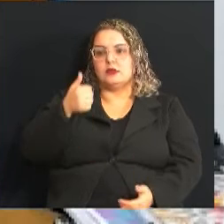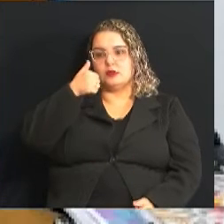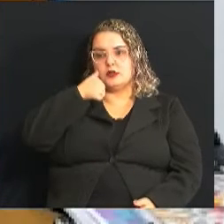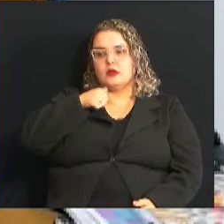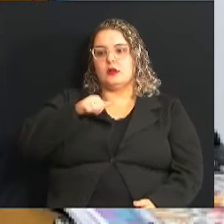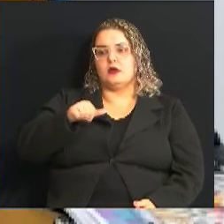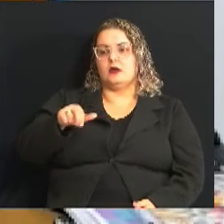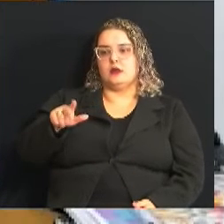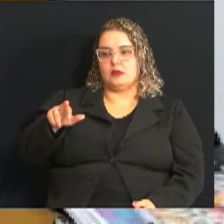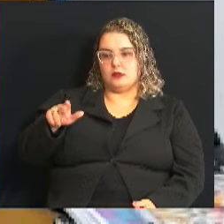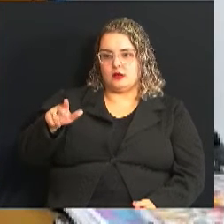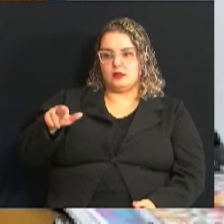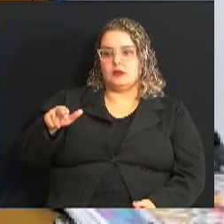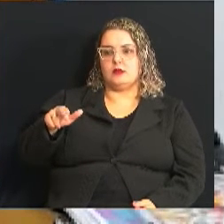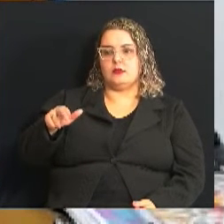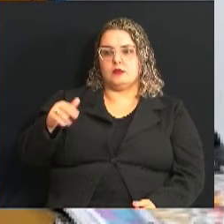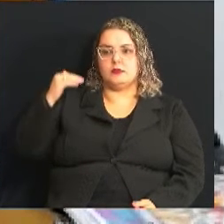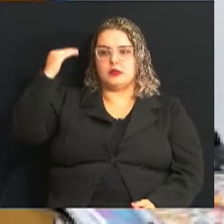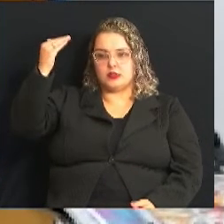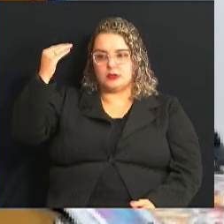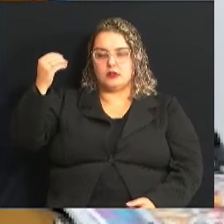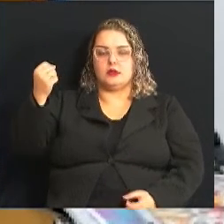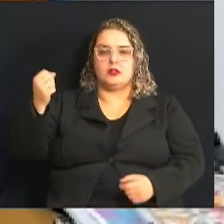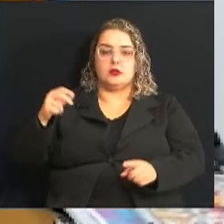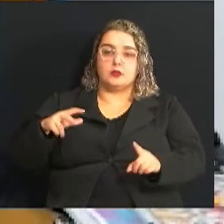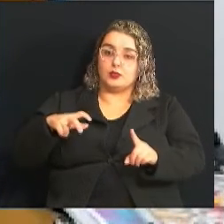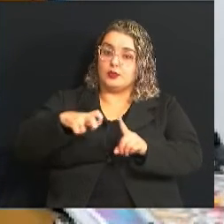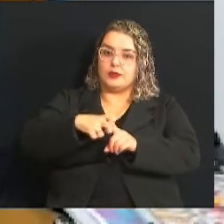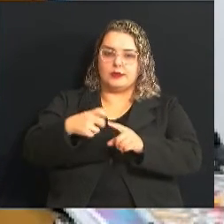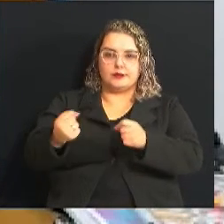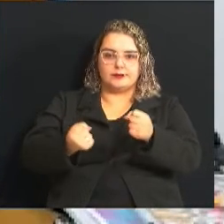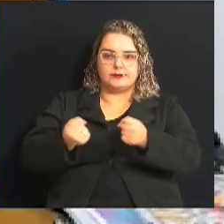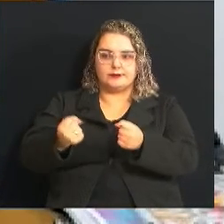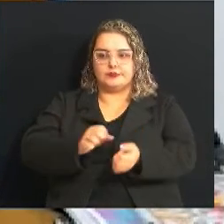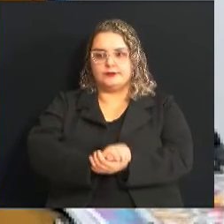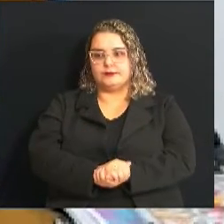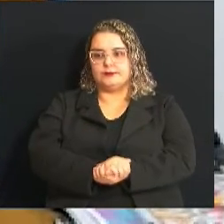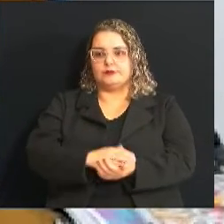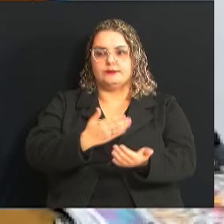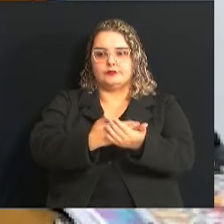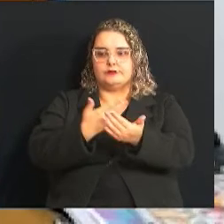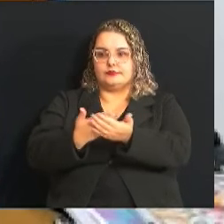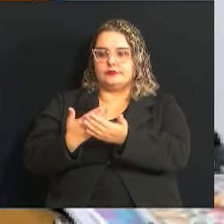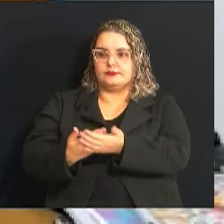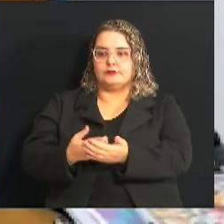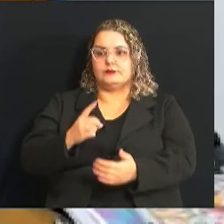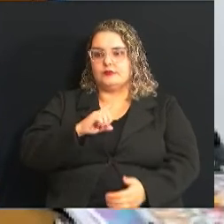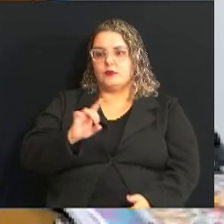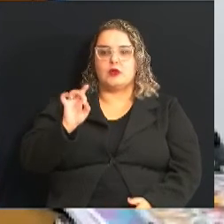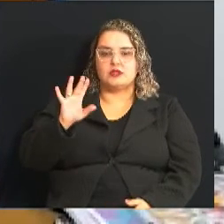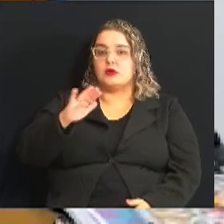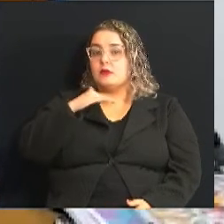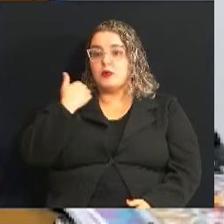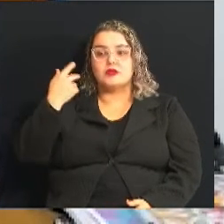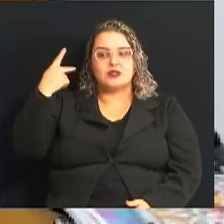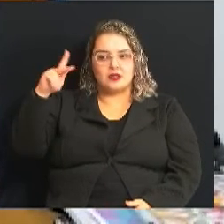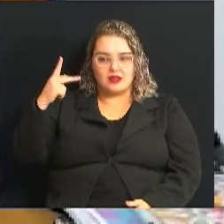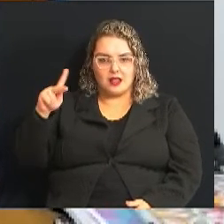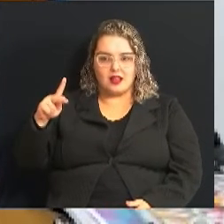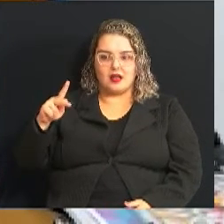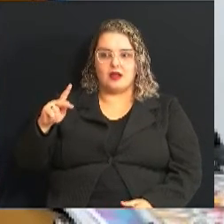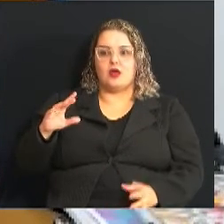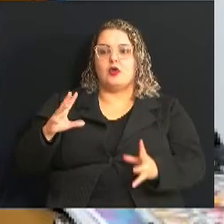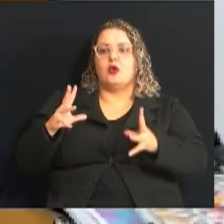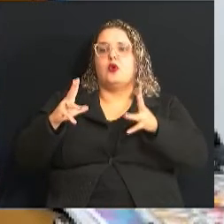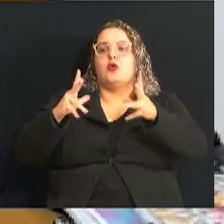velha em um acidente de carro, e quando eu fui estudar sobre isso, eu compreendi que não foi apenas a morte dela, mas todos os